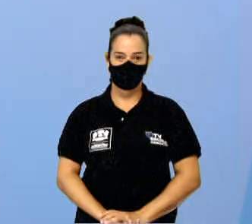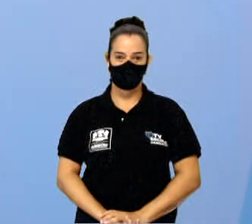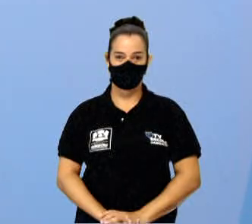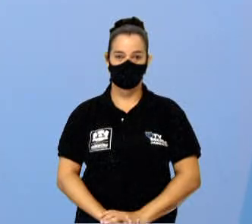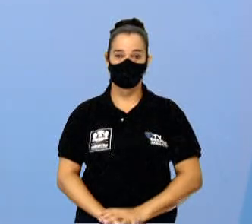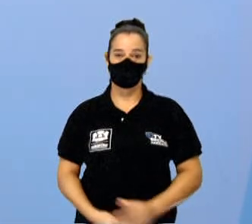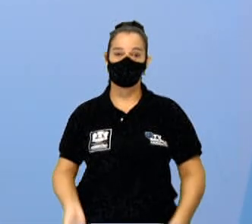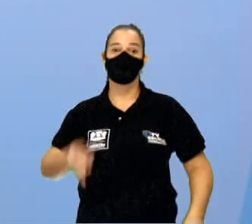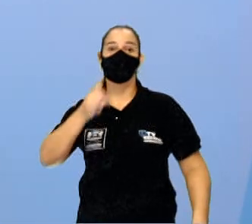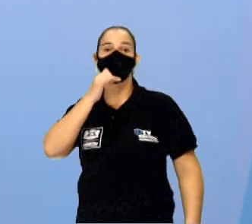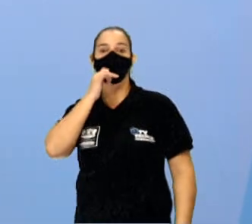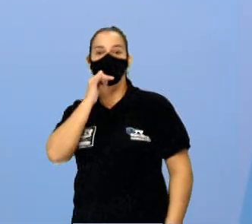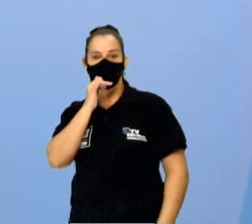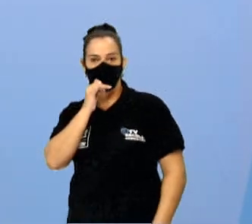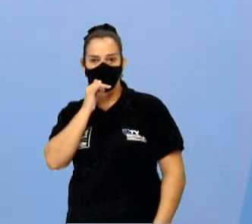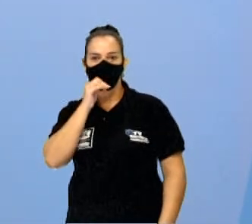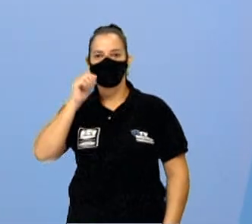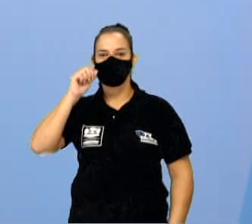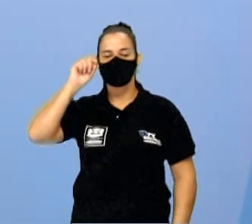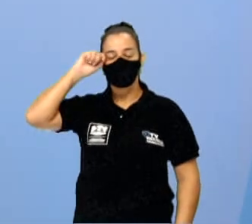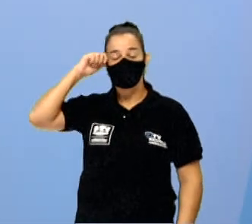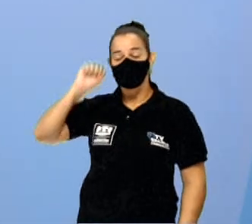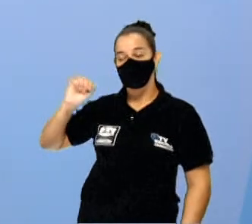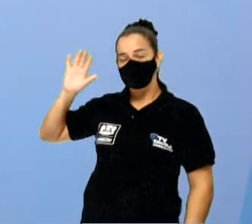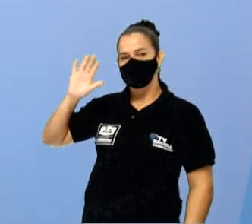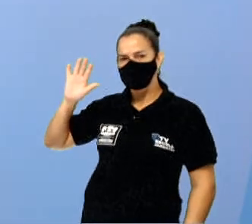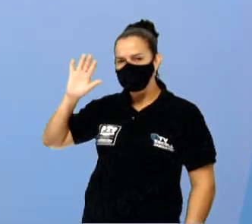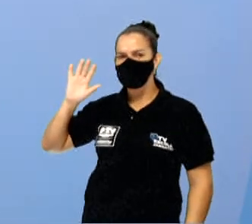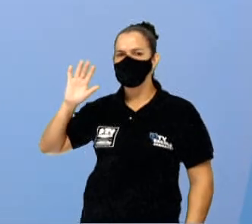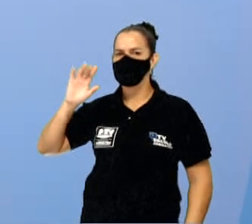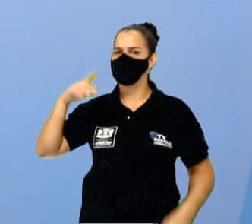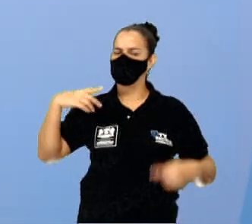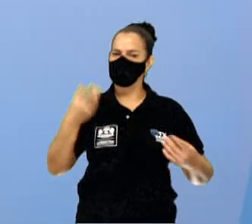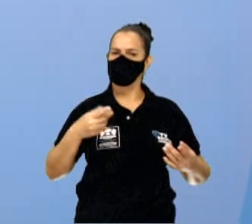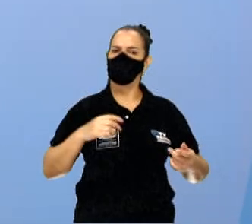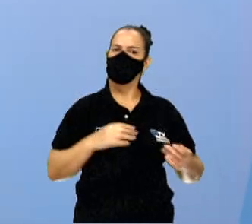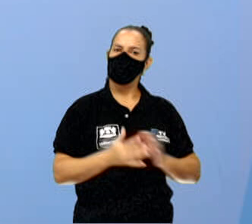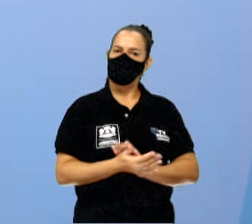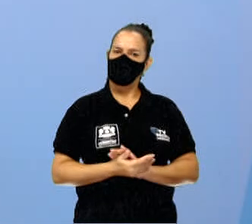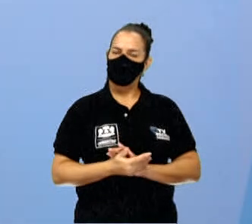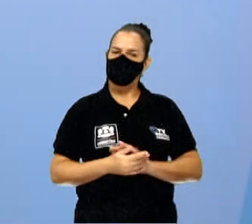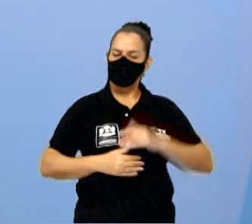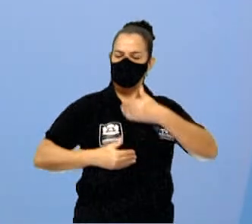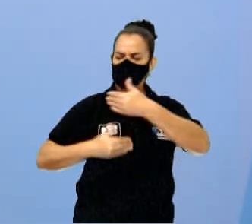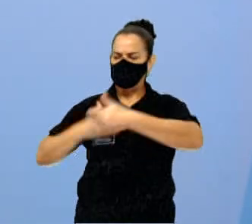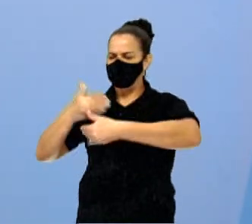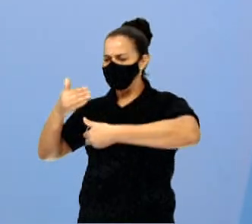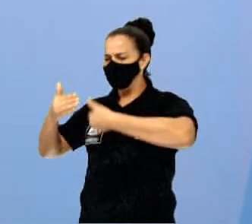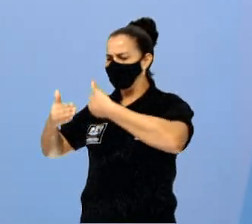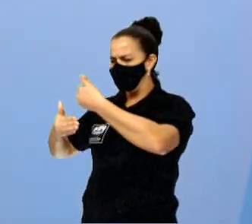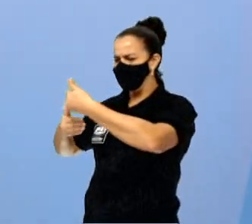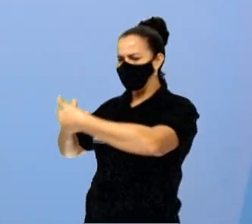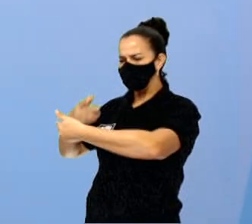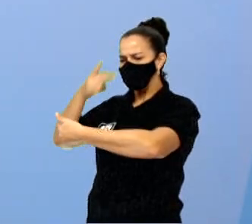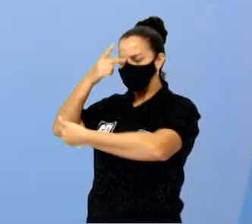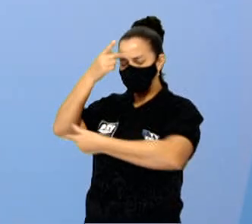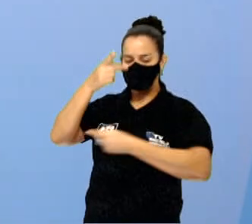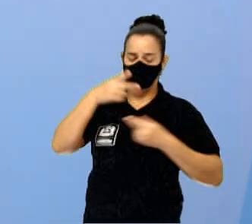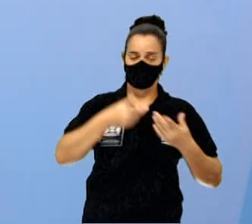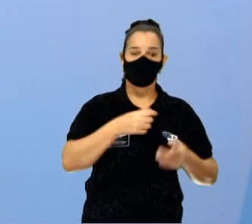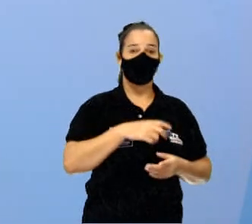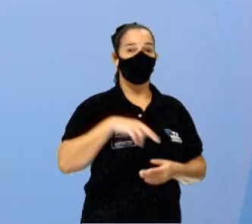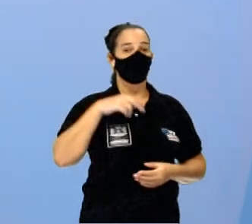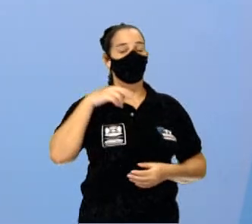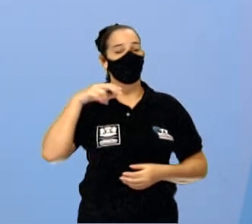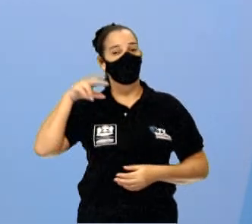Os contos africanos são contos orais que passam de geração em geração. Os avós contam para